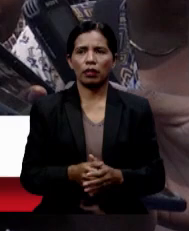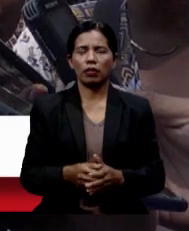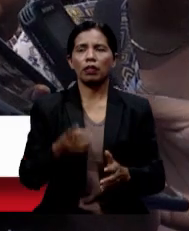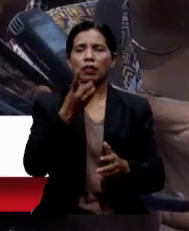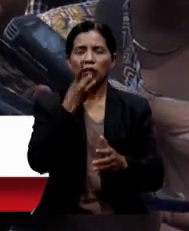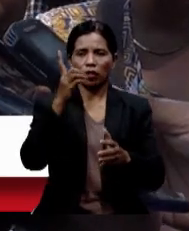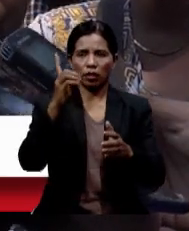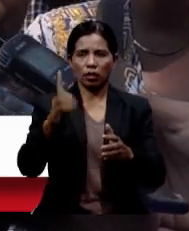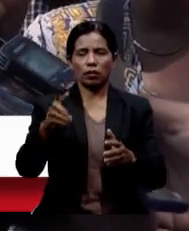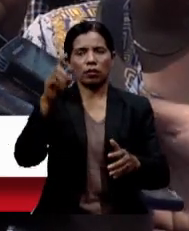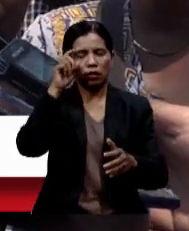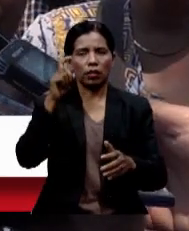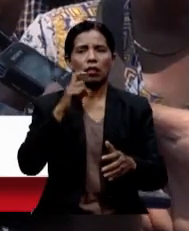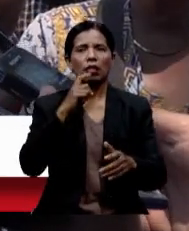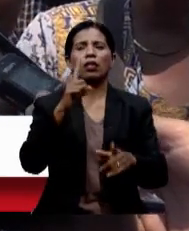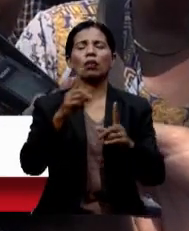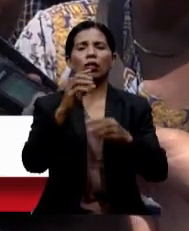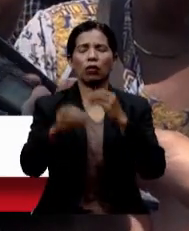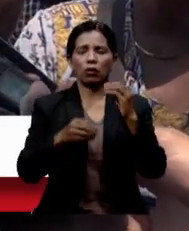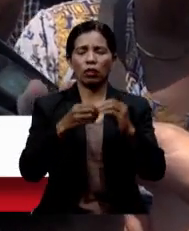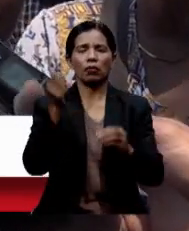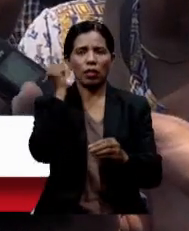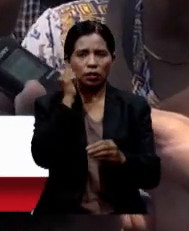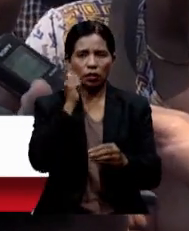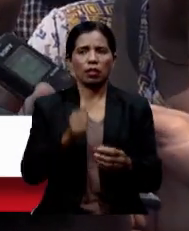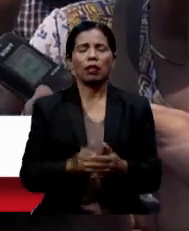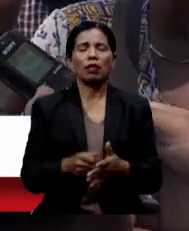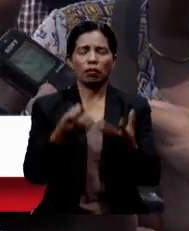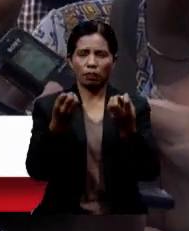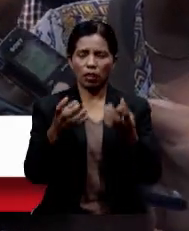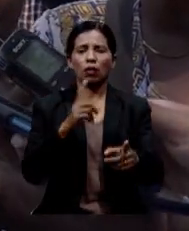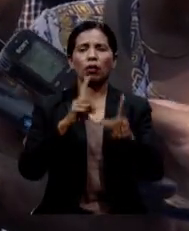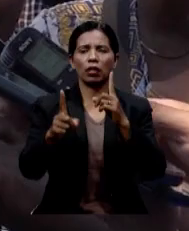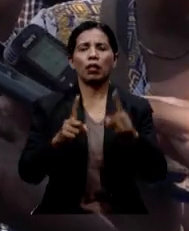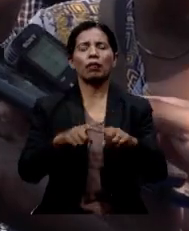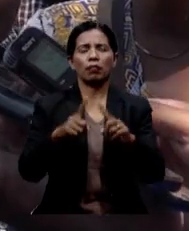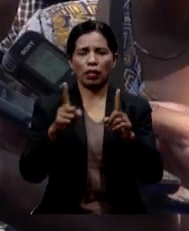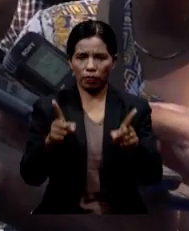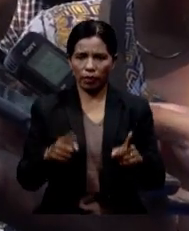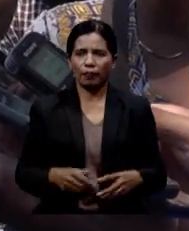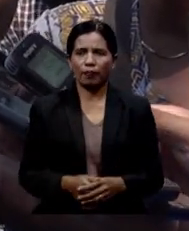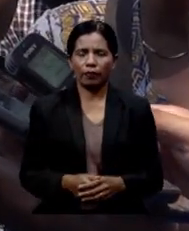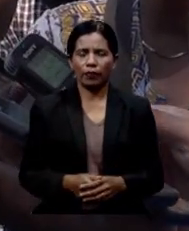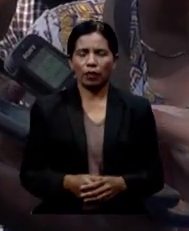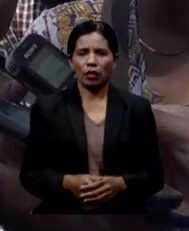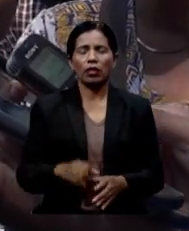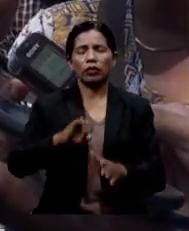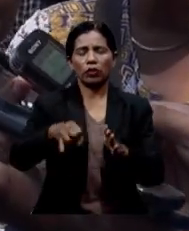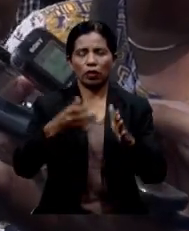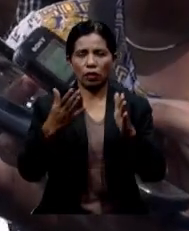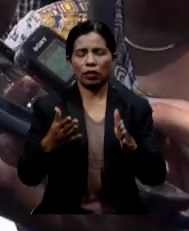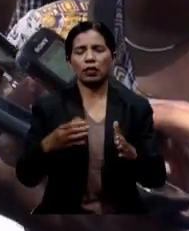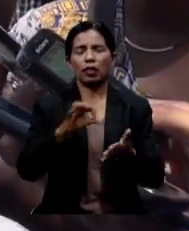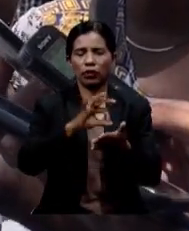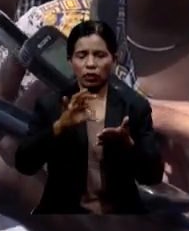declaração Mombot Sanarania com a Asiane, para critica, mas vê. O jornalista Balo Indonésia,